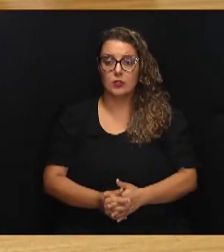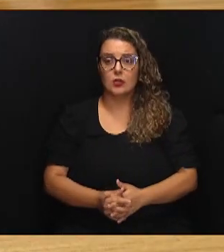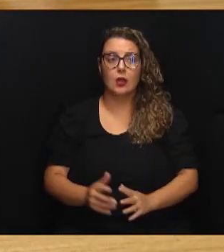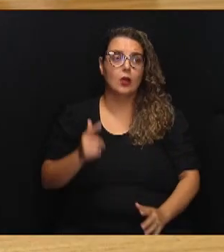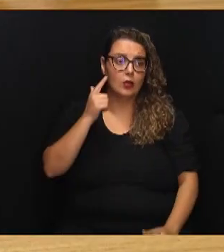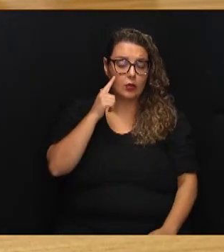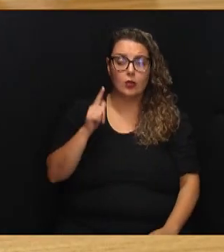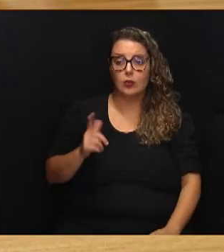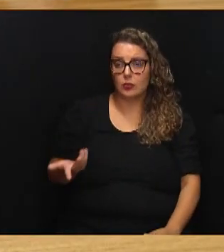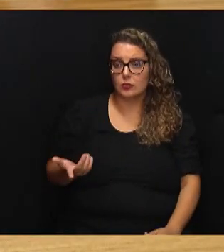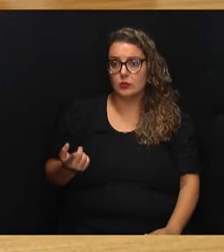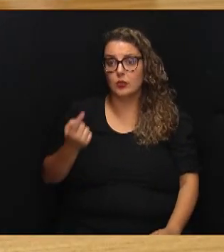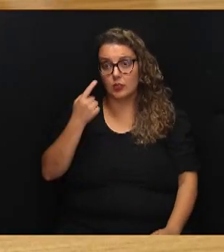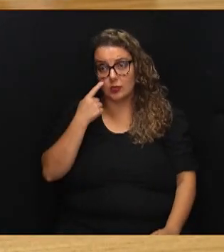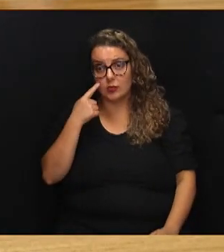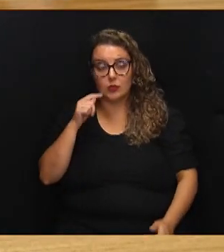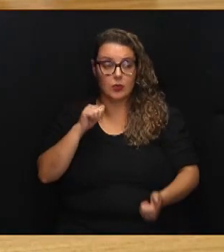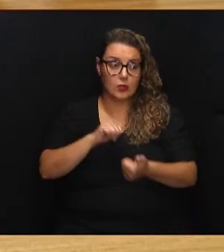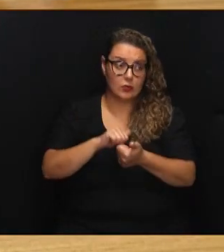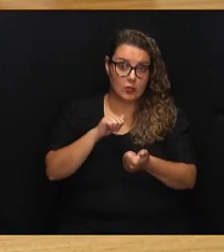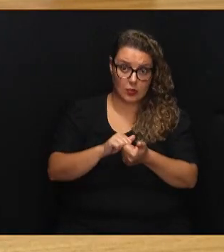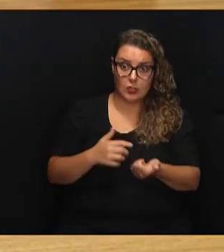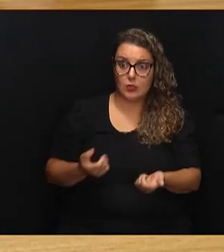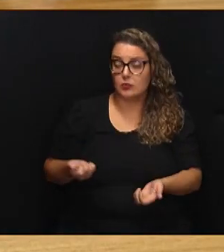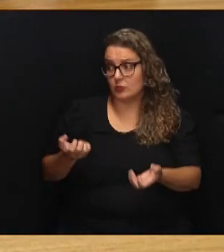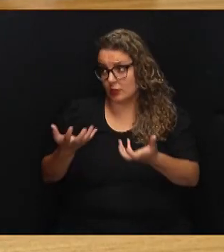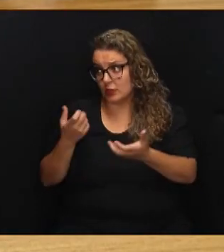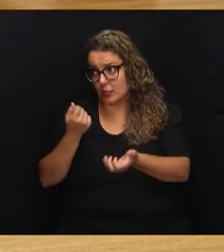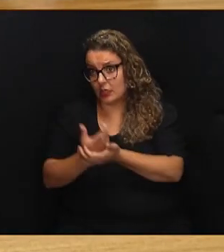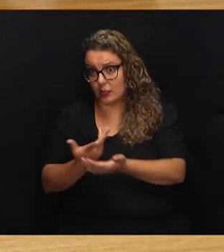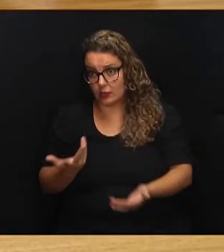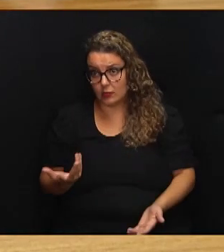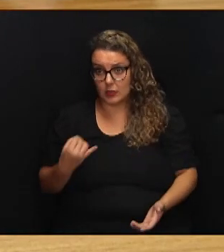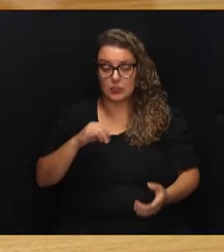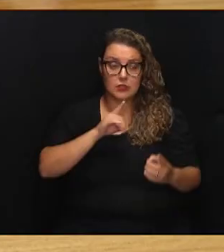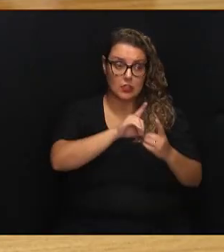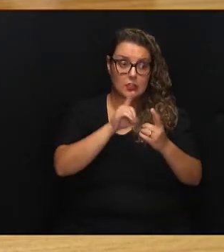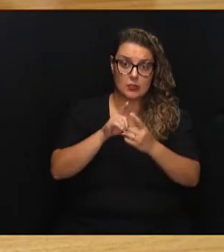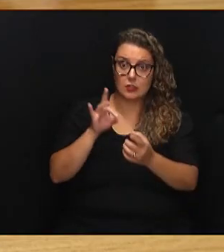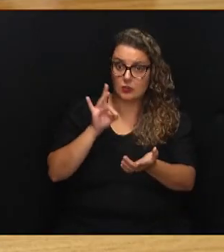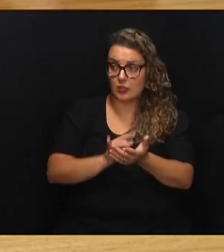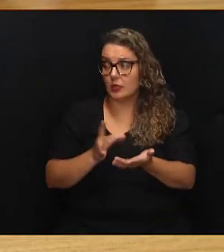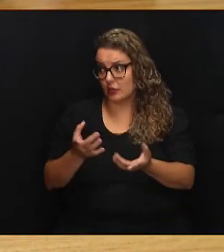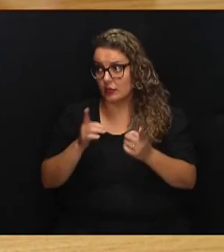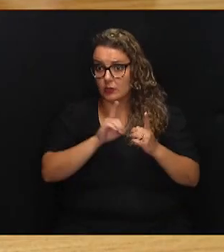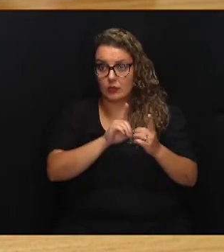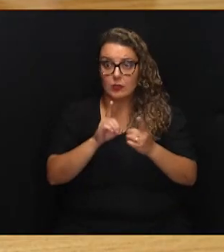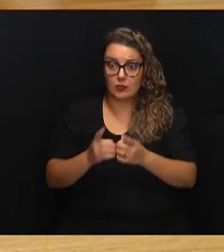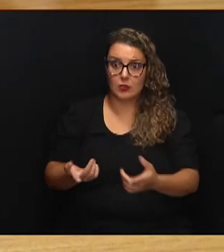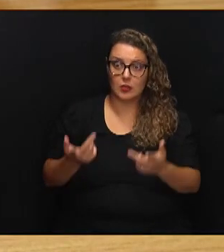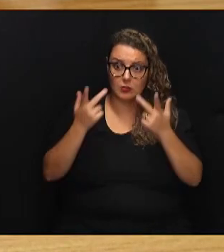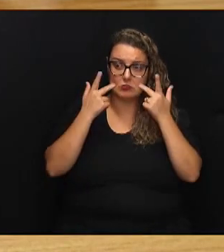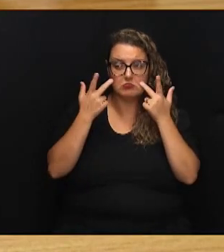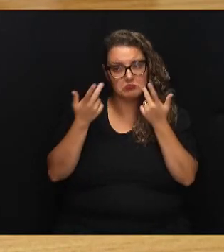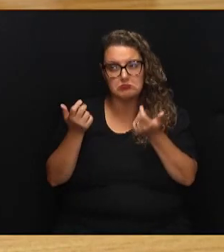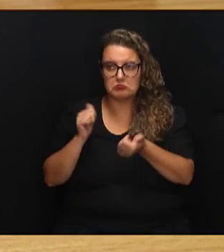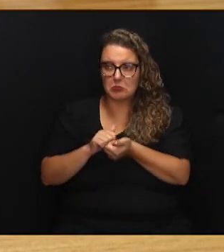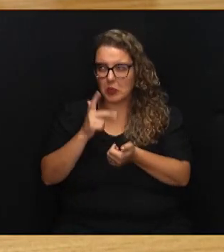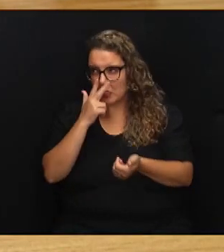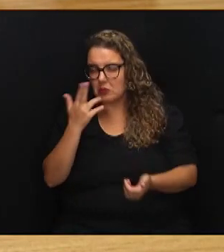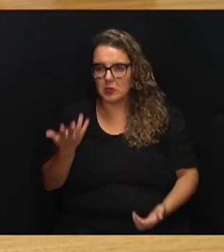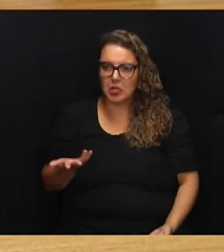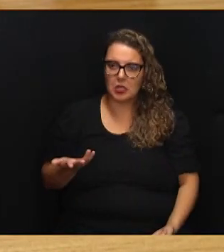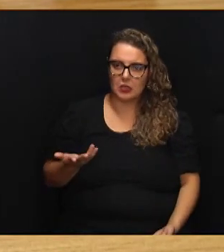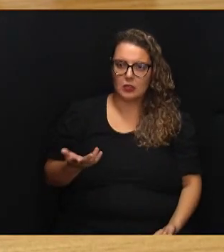o que você vai ter que observar é a qualidade do que você quer comprar, se te atende de fato a qualidade. Normalmente são qualidades parecidas até